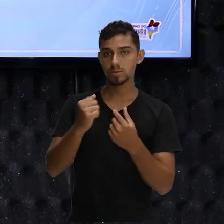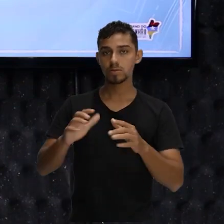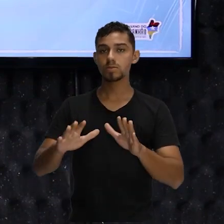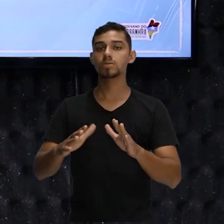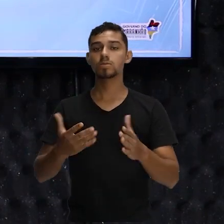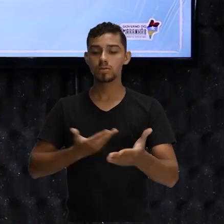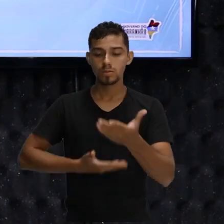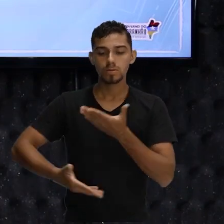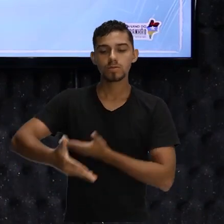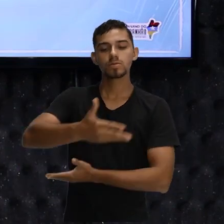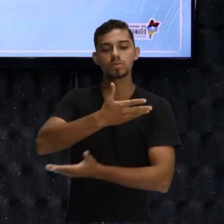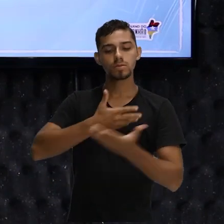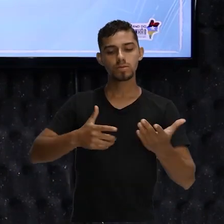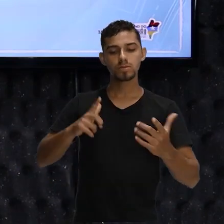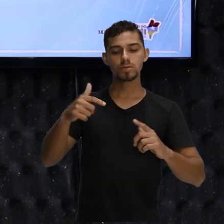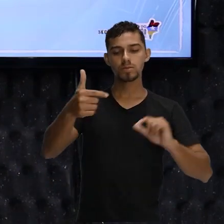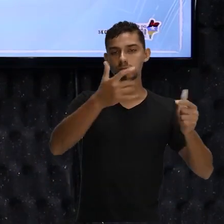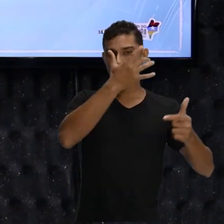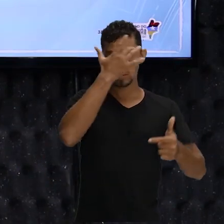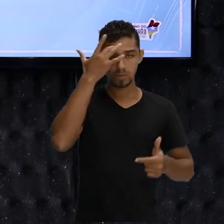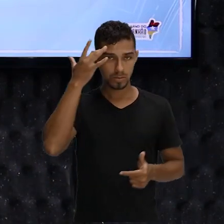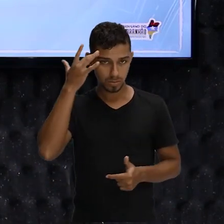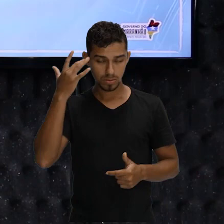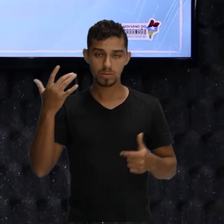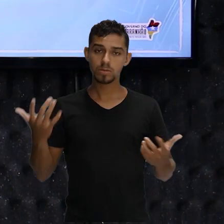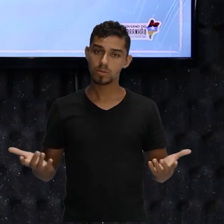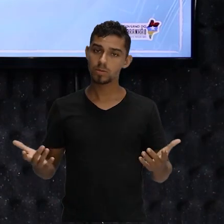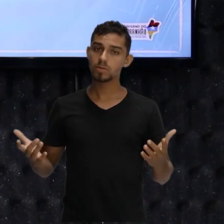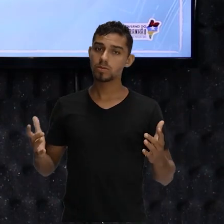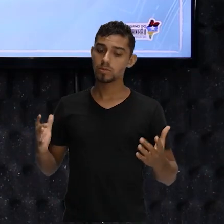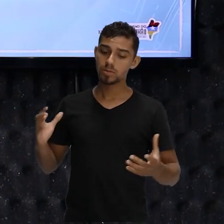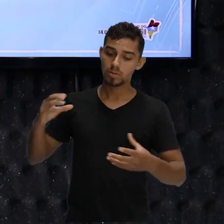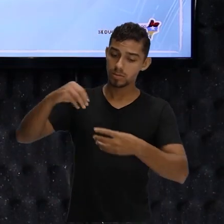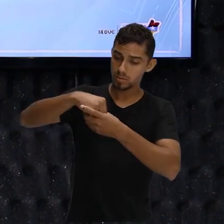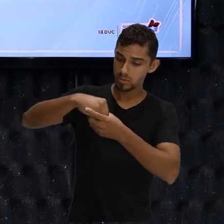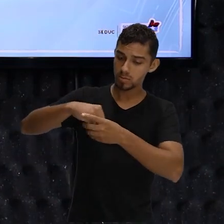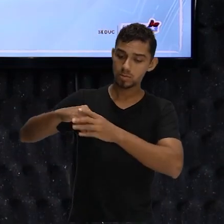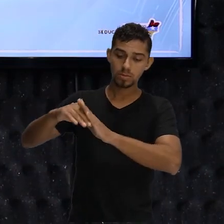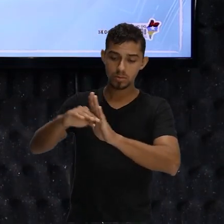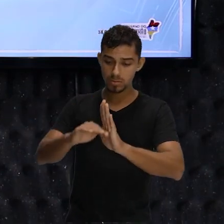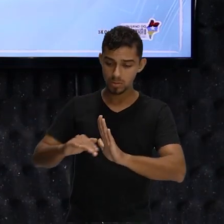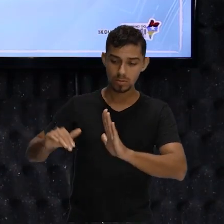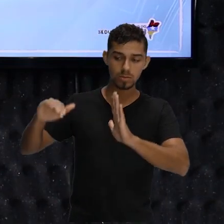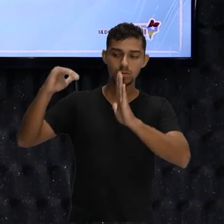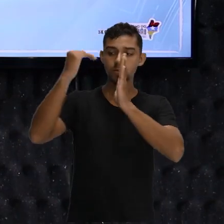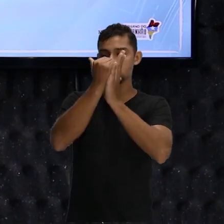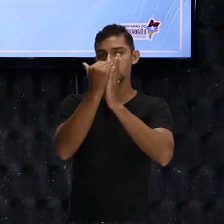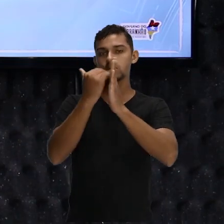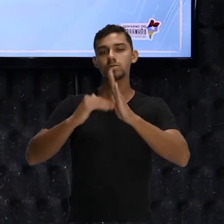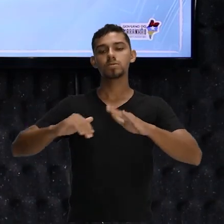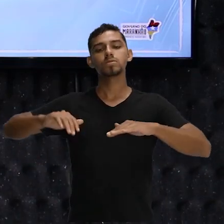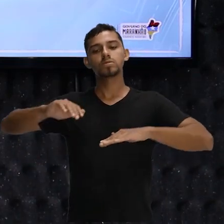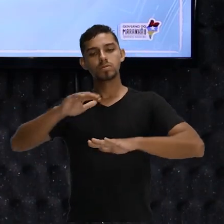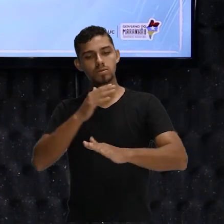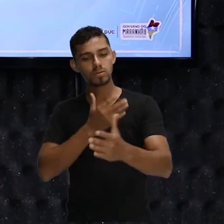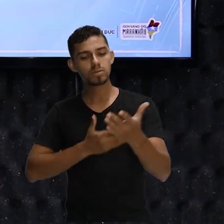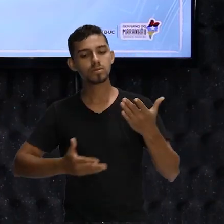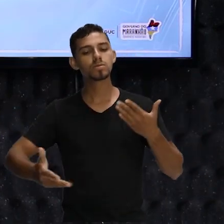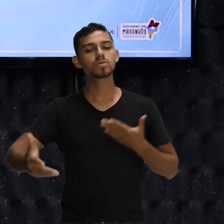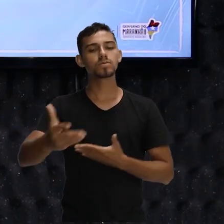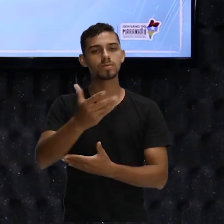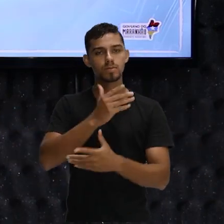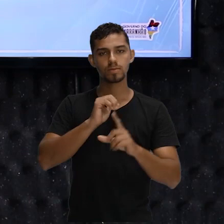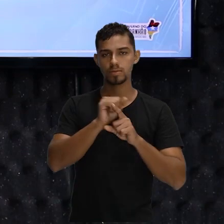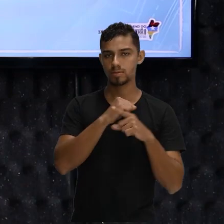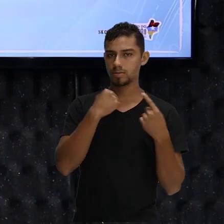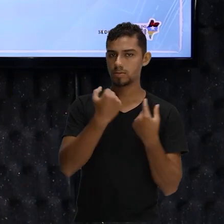você interage com as outras pessoas. É exatamente nesse nível interativo, nesse nível